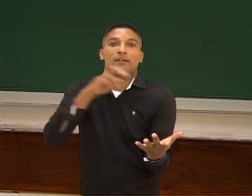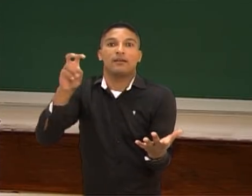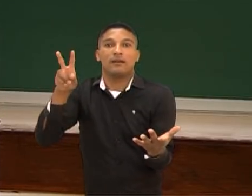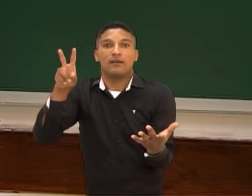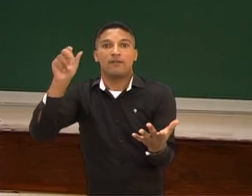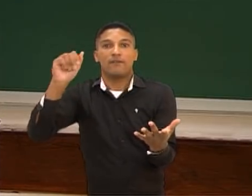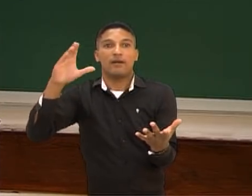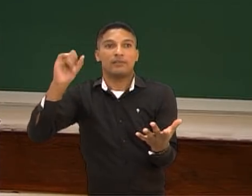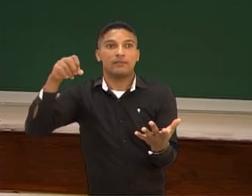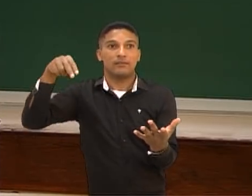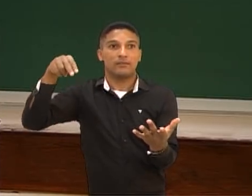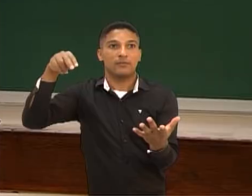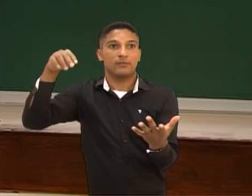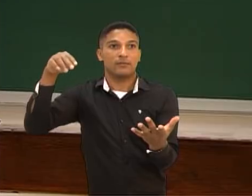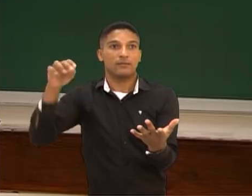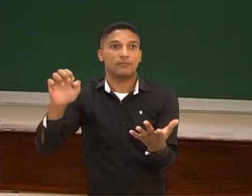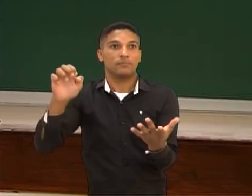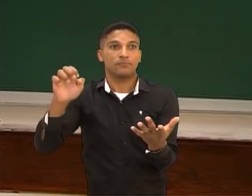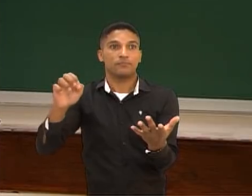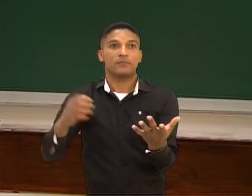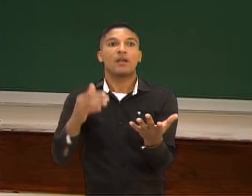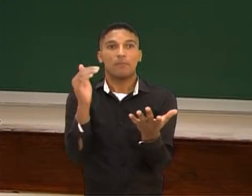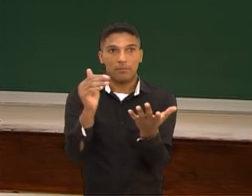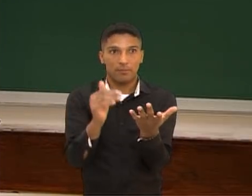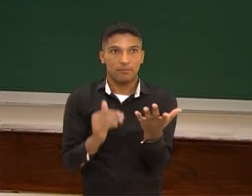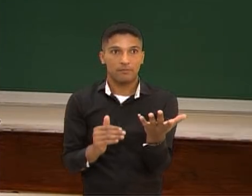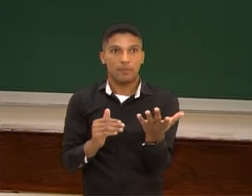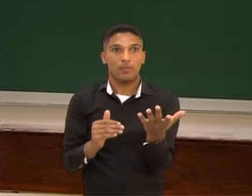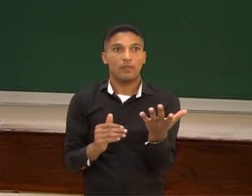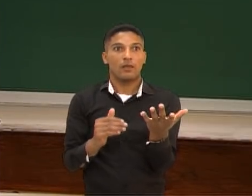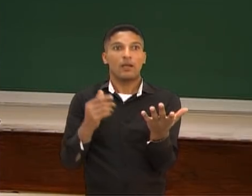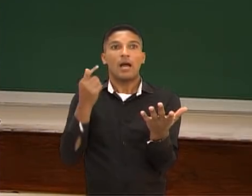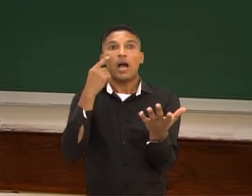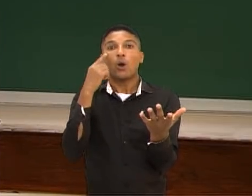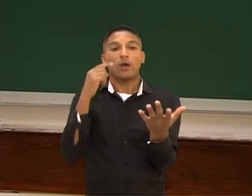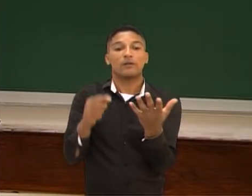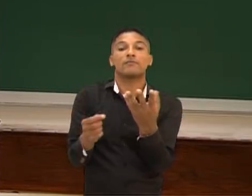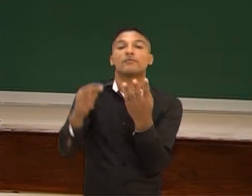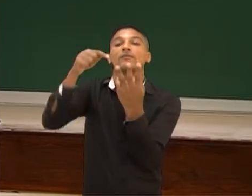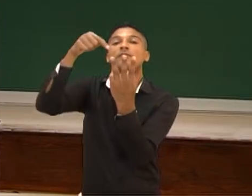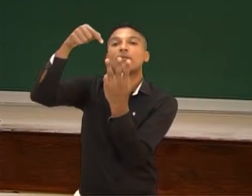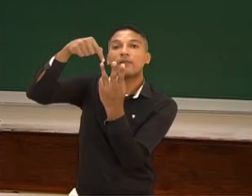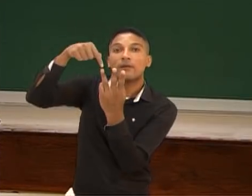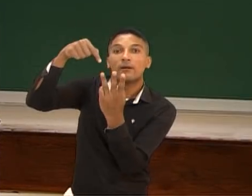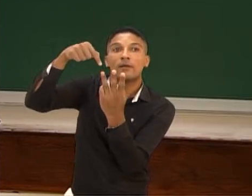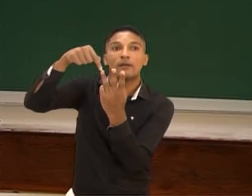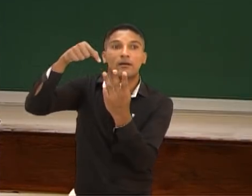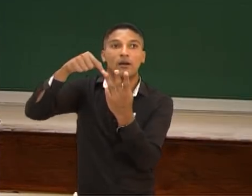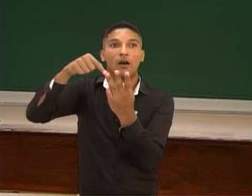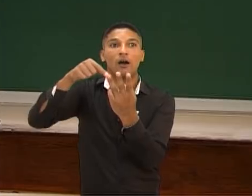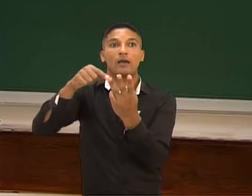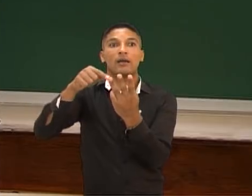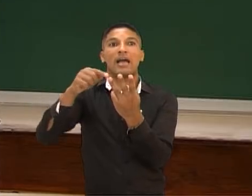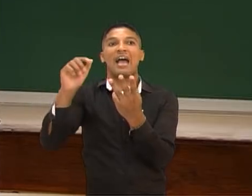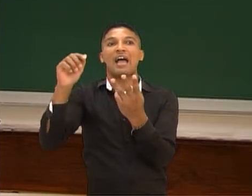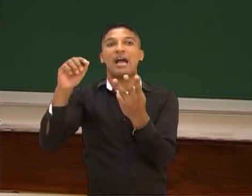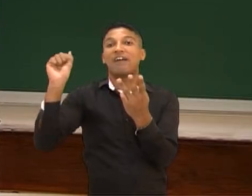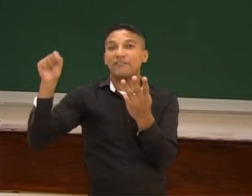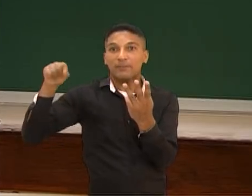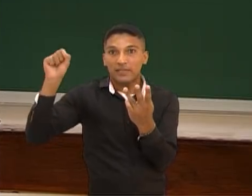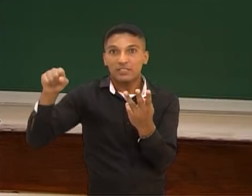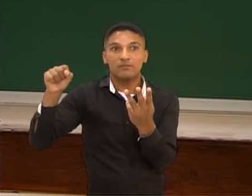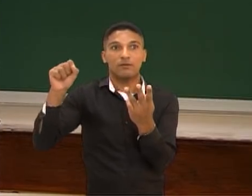Então eu me olho, tu te olhas, ele se olha. Nós nos olhamos, vós vos olhais e eles se